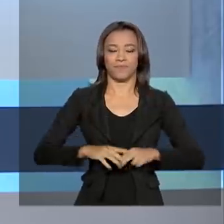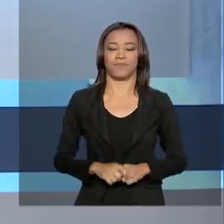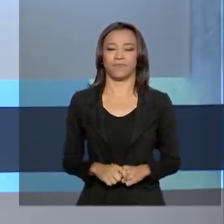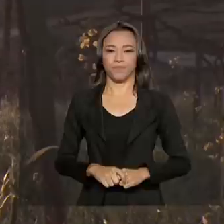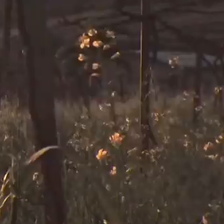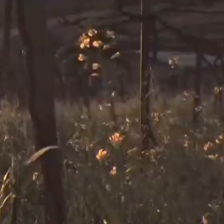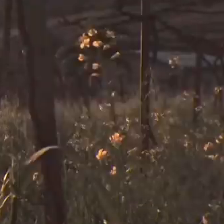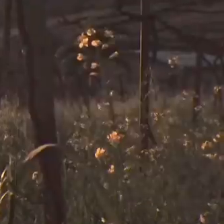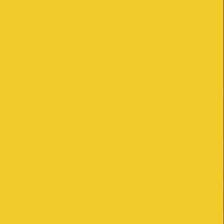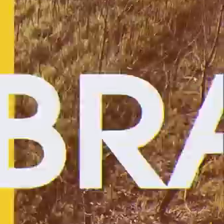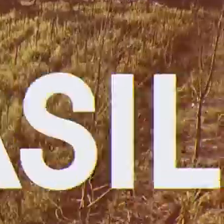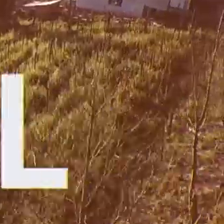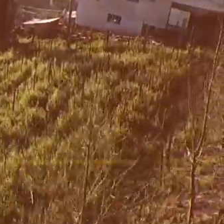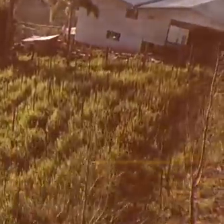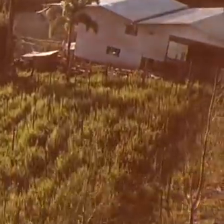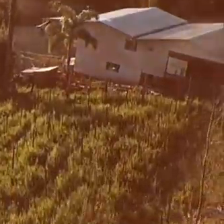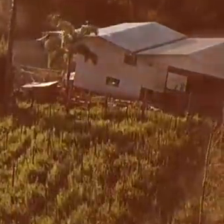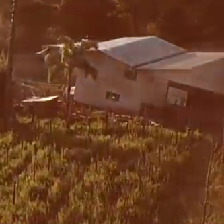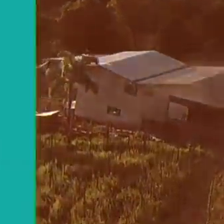ar.